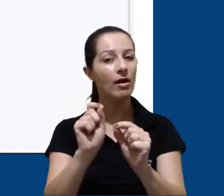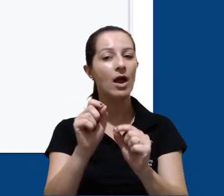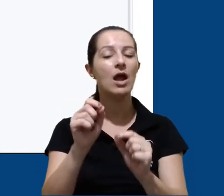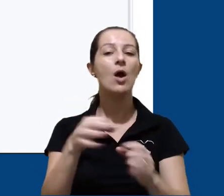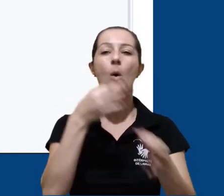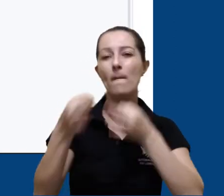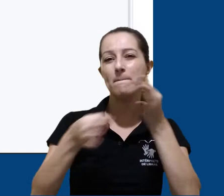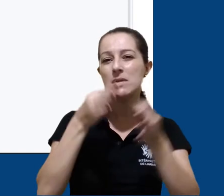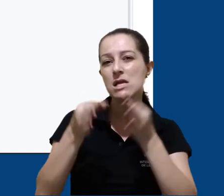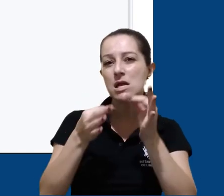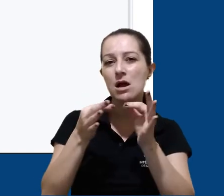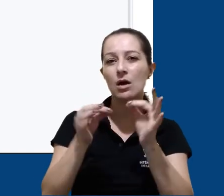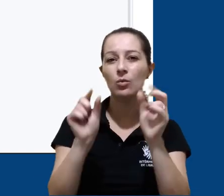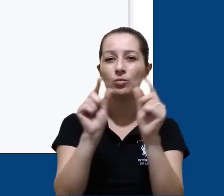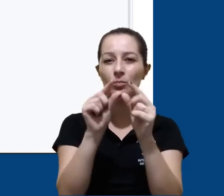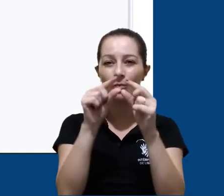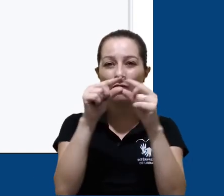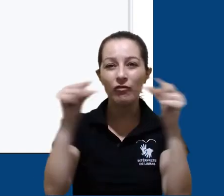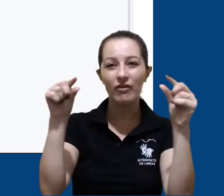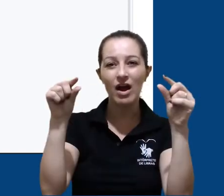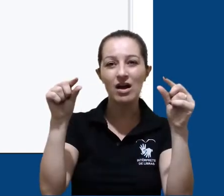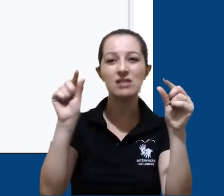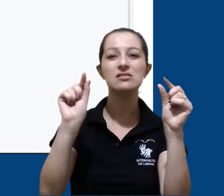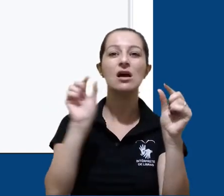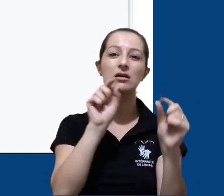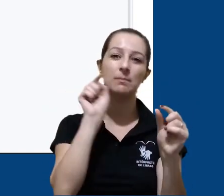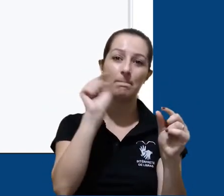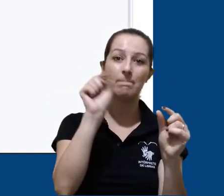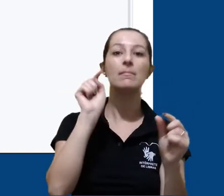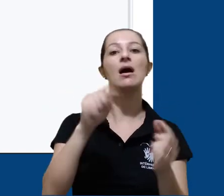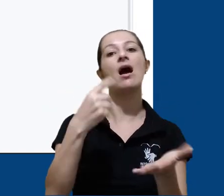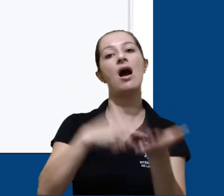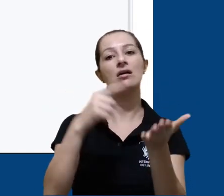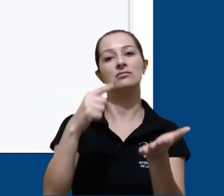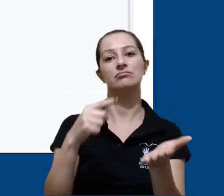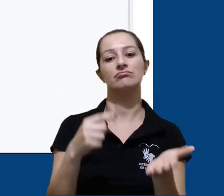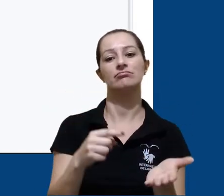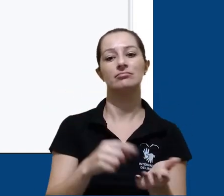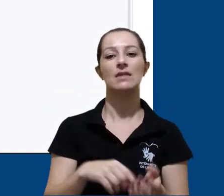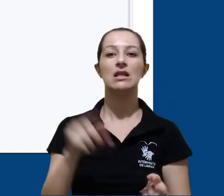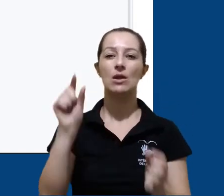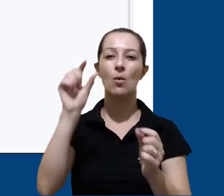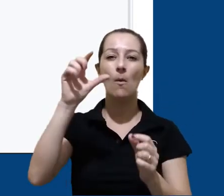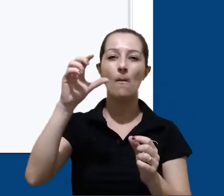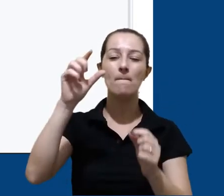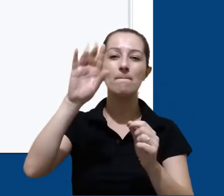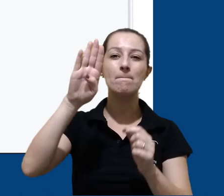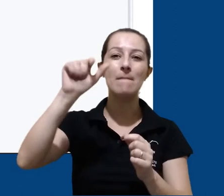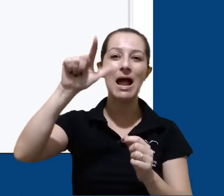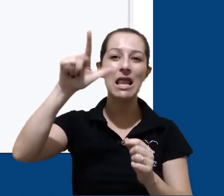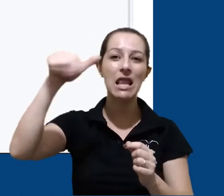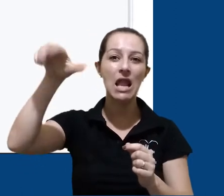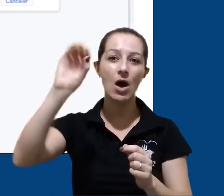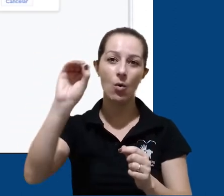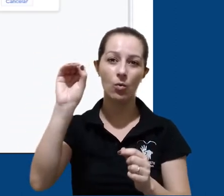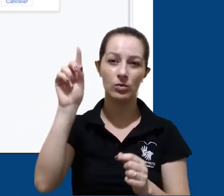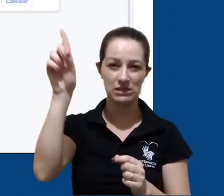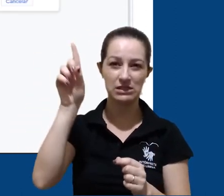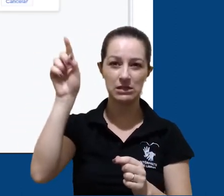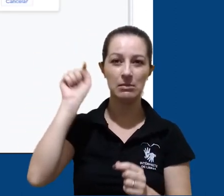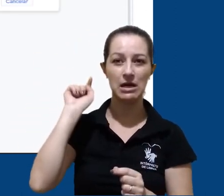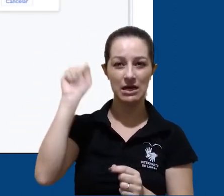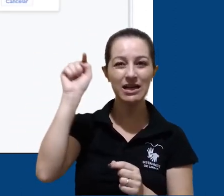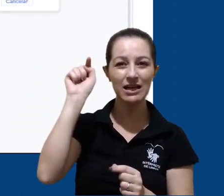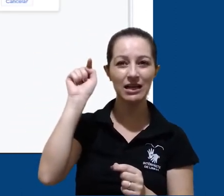comentários a trechos específicos do texto ao lado da ferramenta de link podemos ver um balão de texto com símbolo de adição